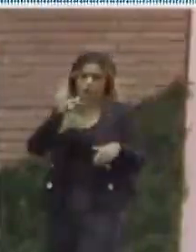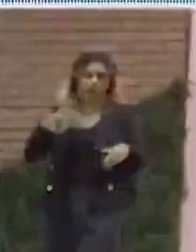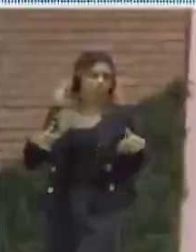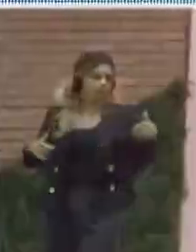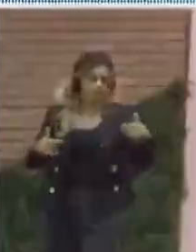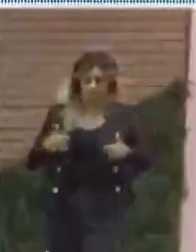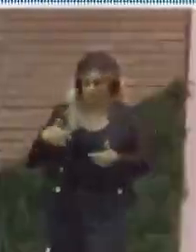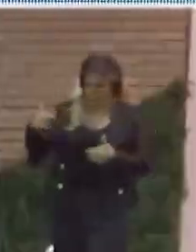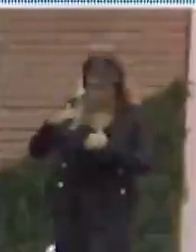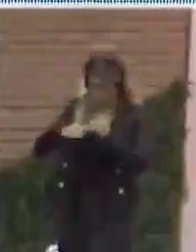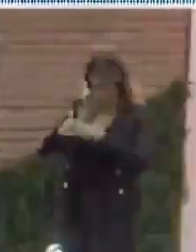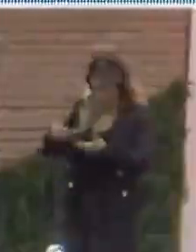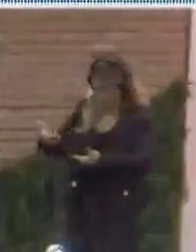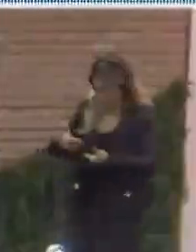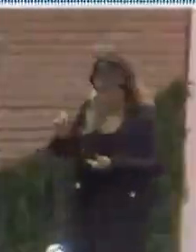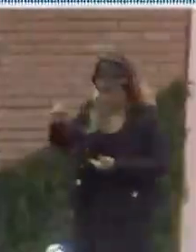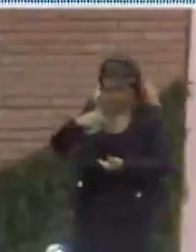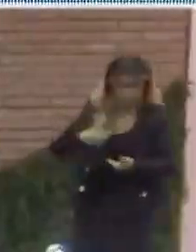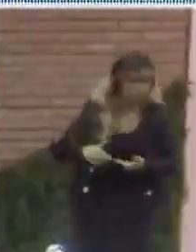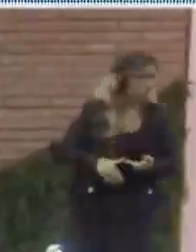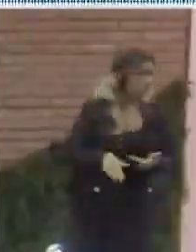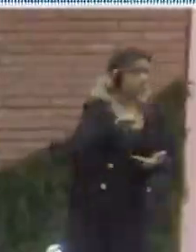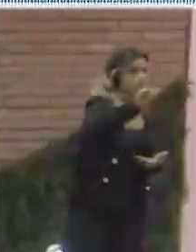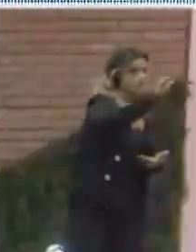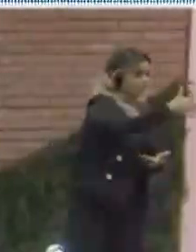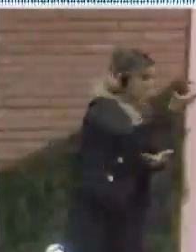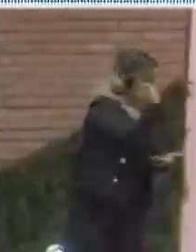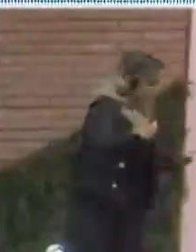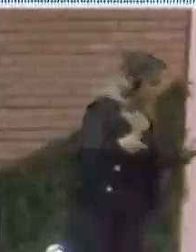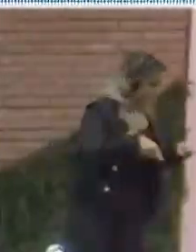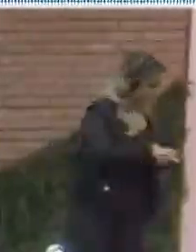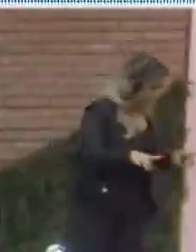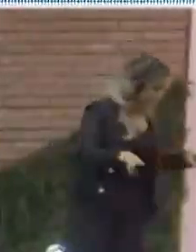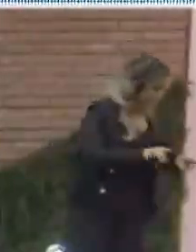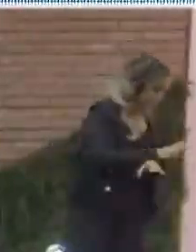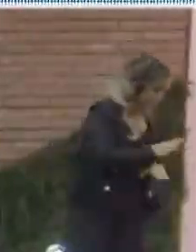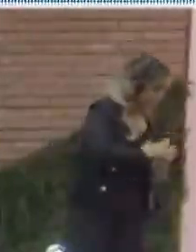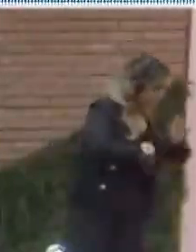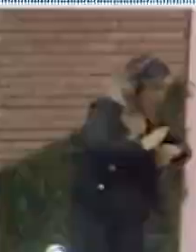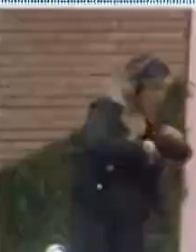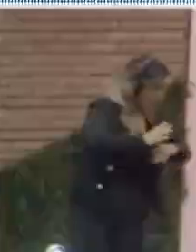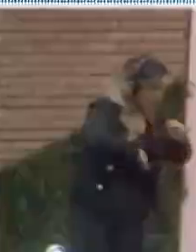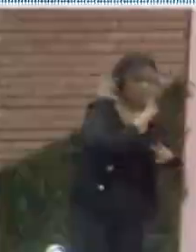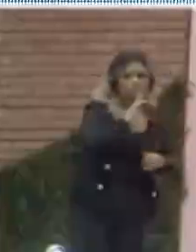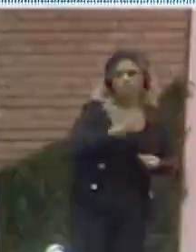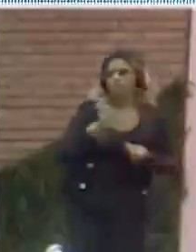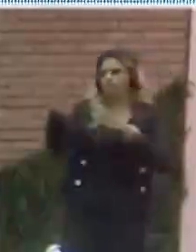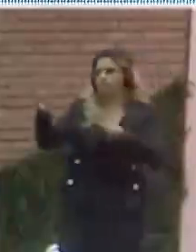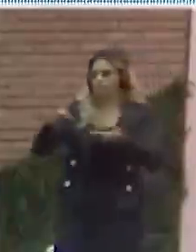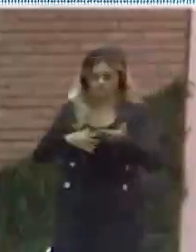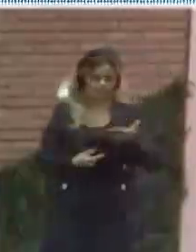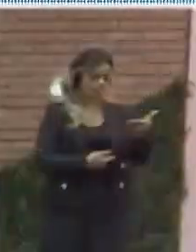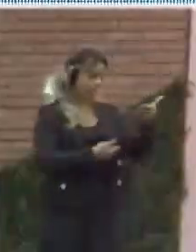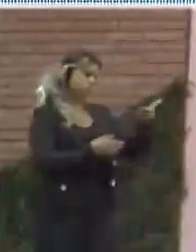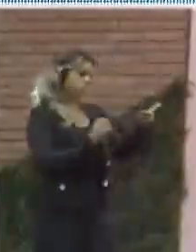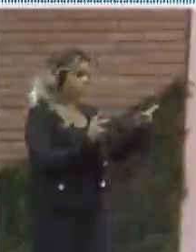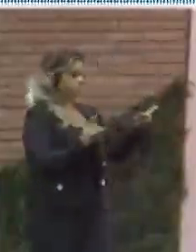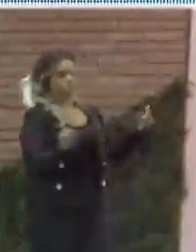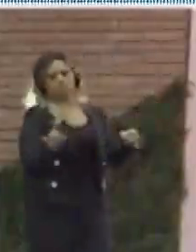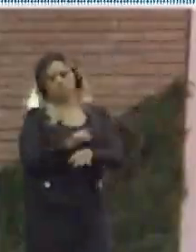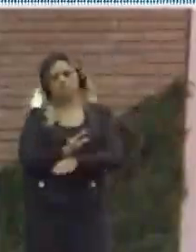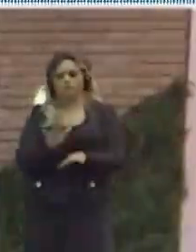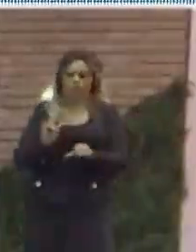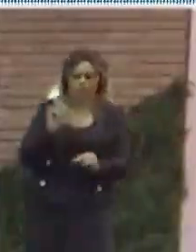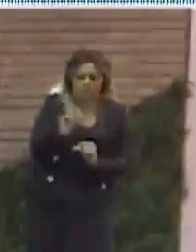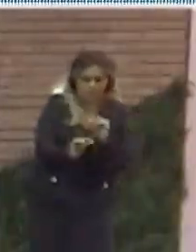parceiro e colaborar e chegar ao final com o resultado esperado. Vamos ver se a gente consegue mudar aos poucos isso aí,